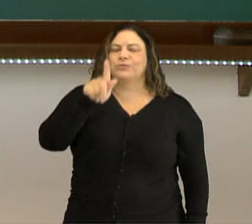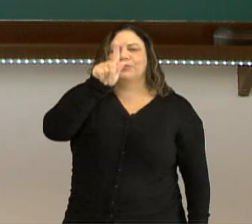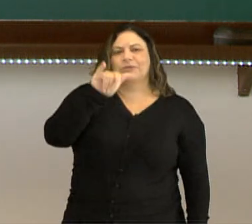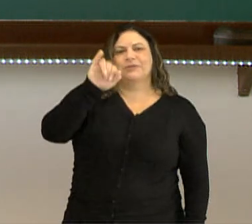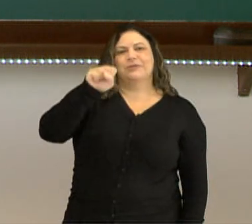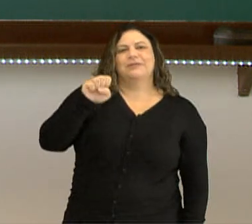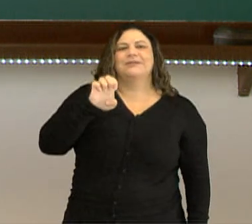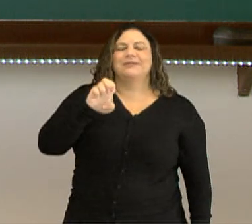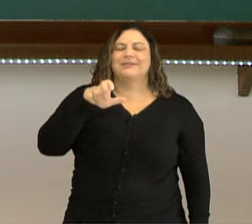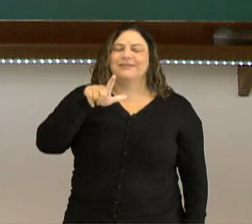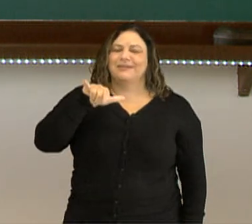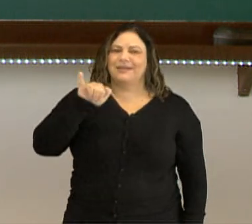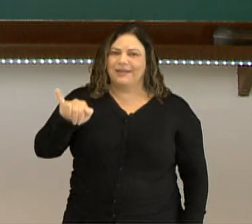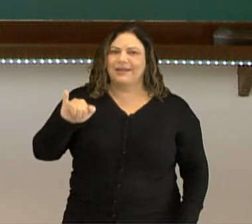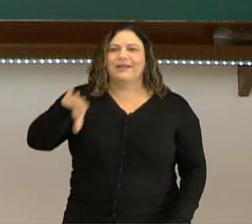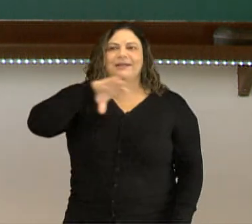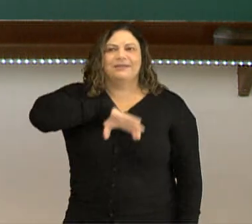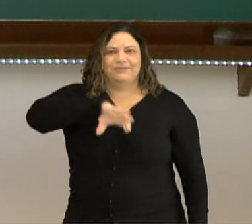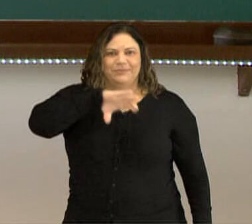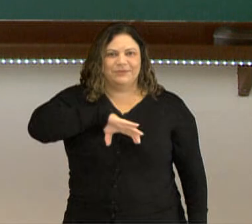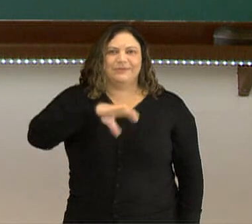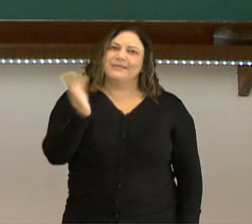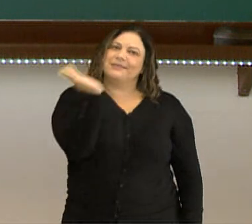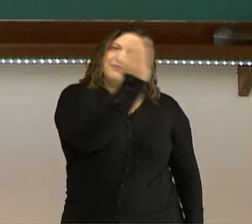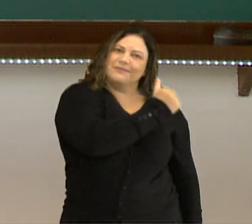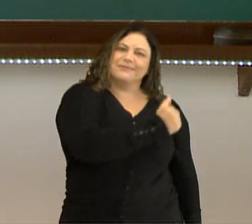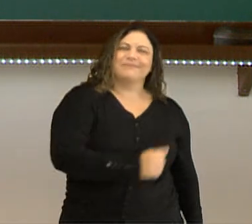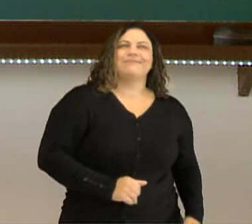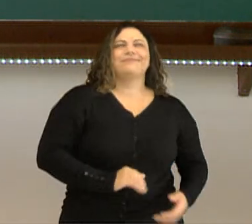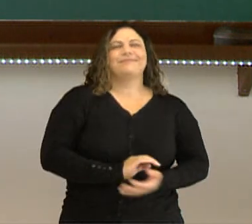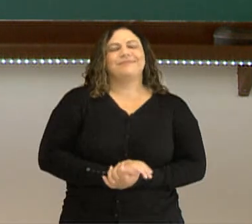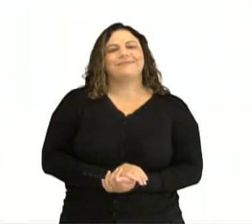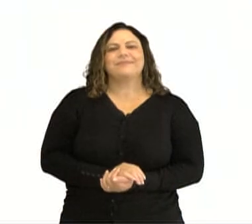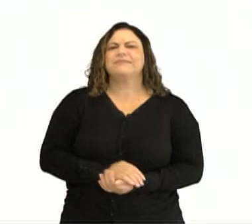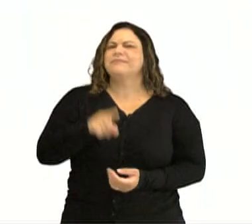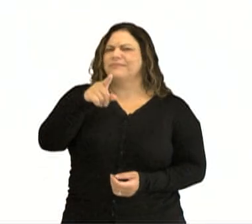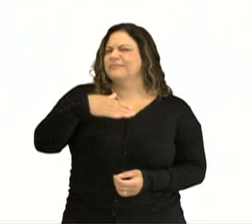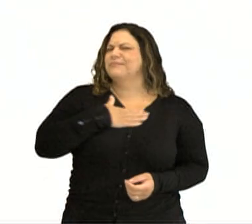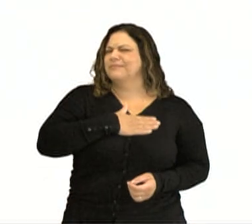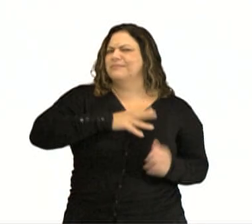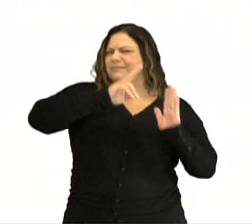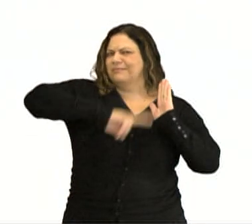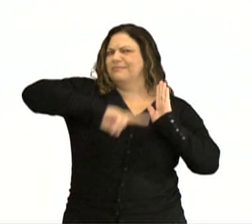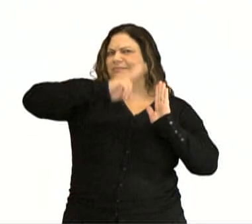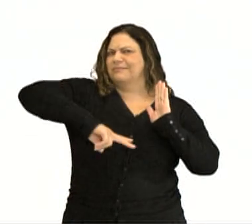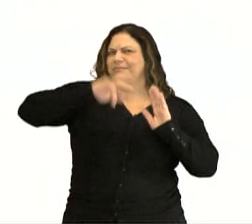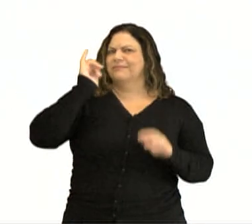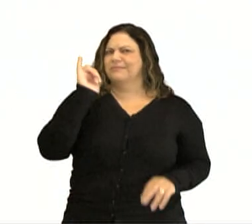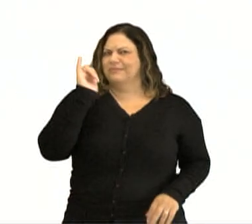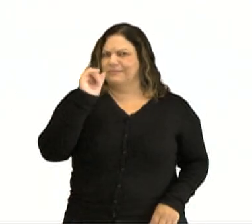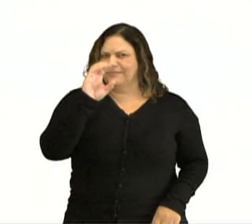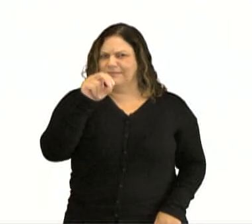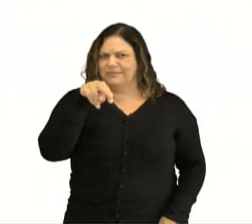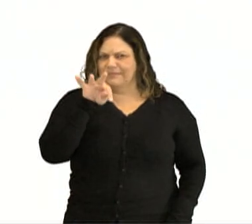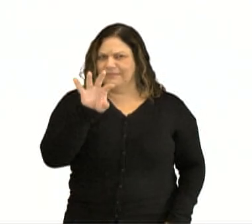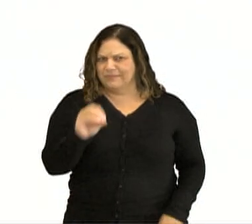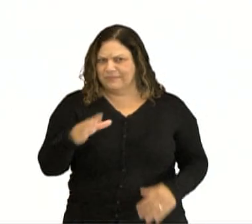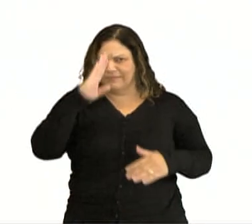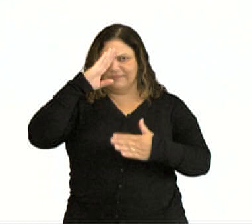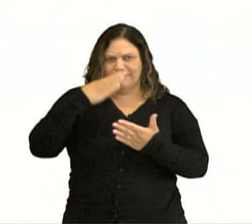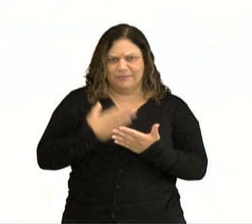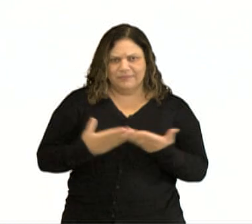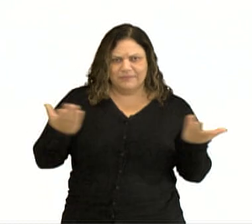de Língua Portuguesa. Vamos lá? Você gosta de ler contos? Acredita